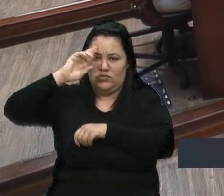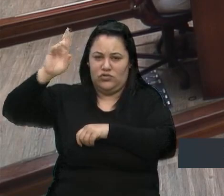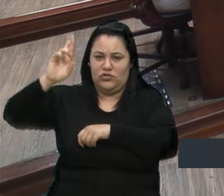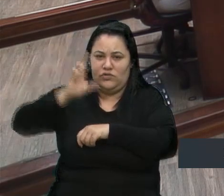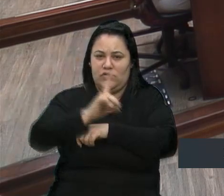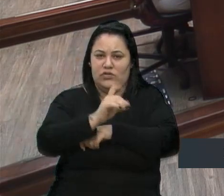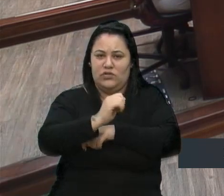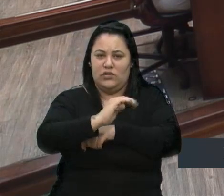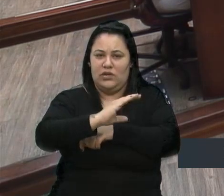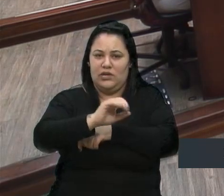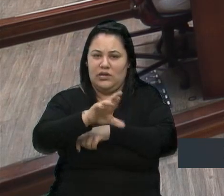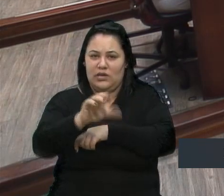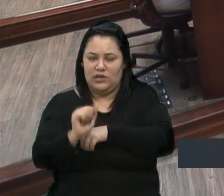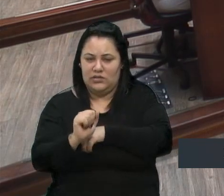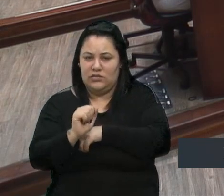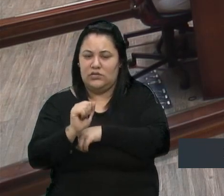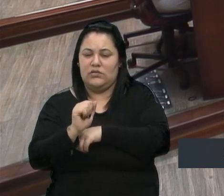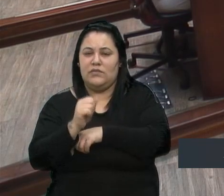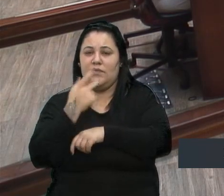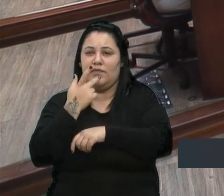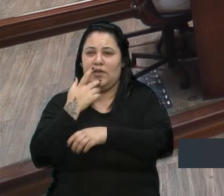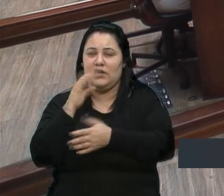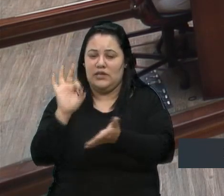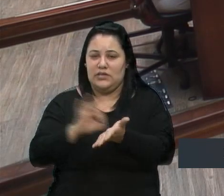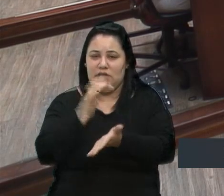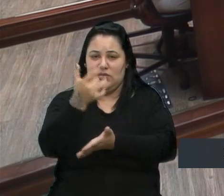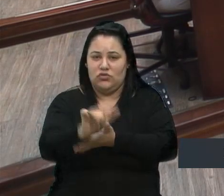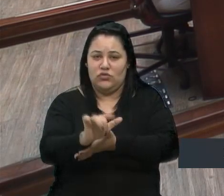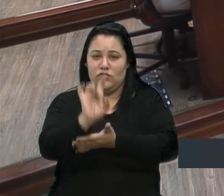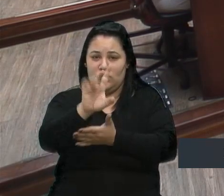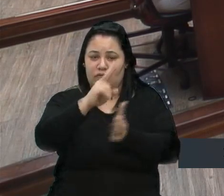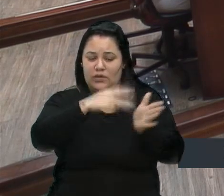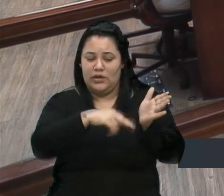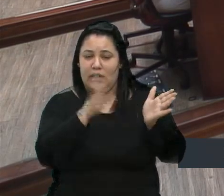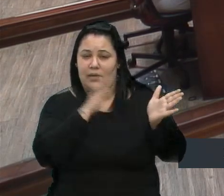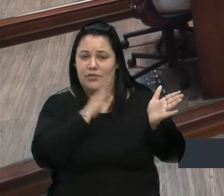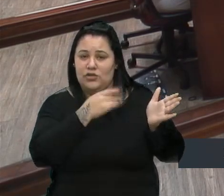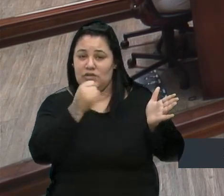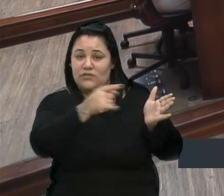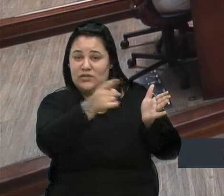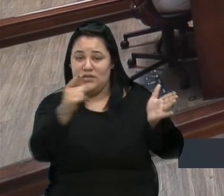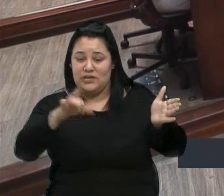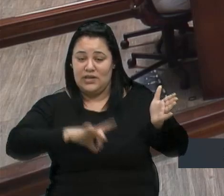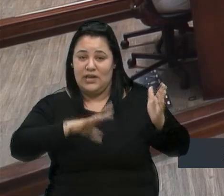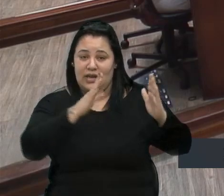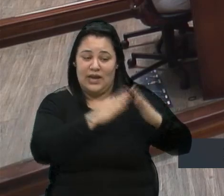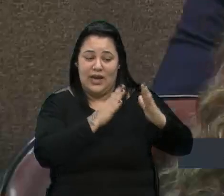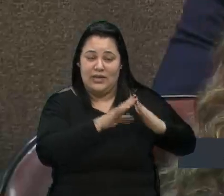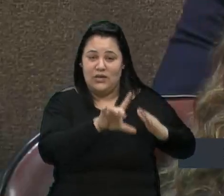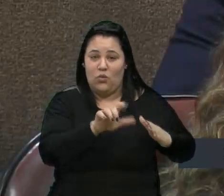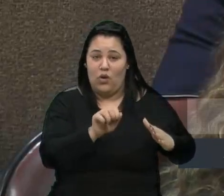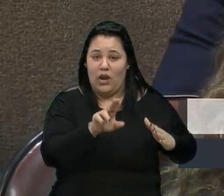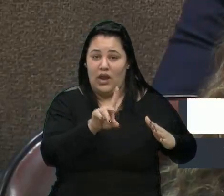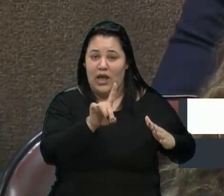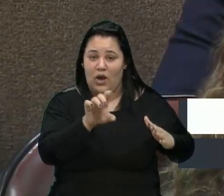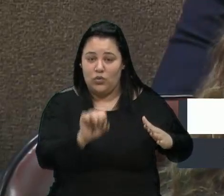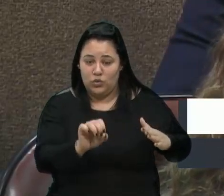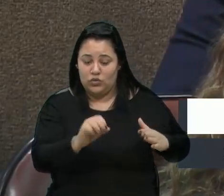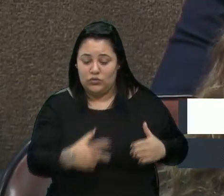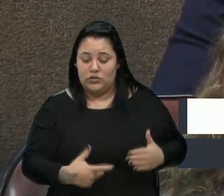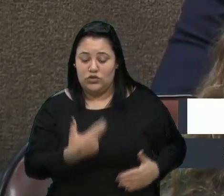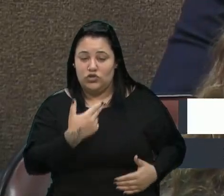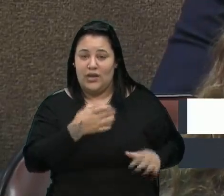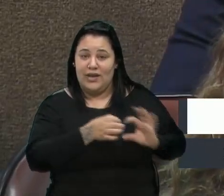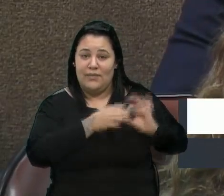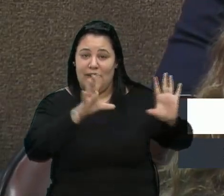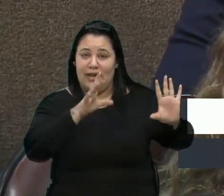DACRA sobre o recadastramento. Então eu só vou ler rapidinho aqui. Se você tem em casa um laudo cirúrgico, de cirurgia eletiva autorizado, é